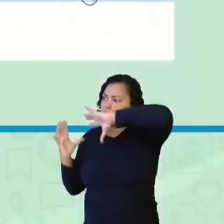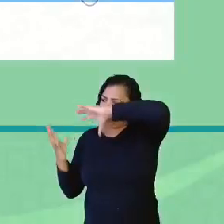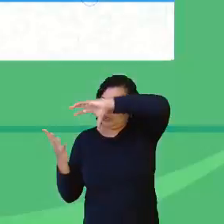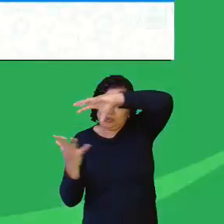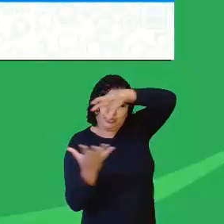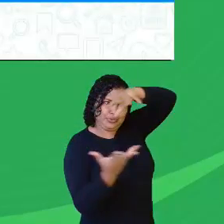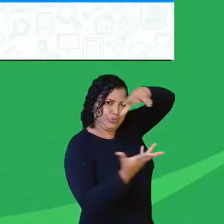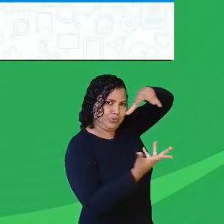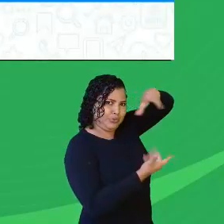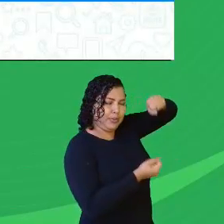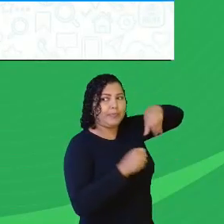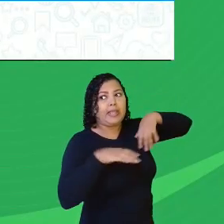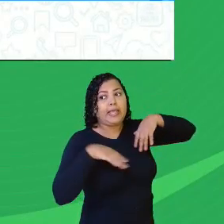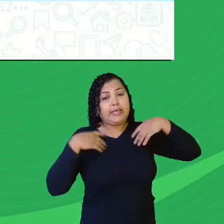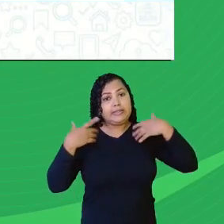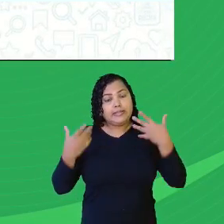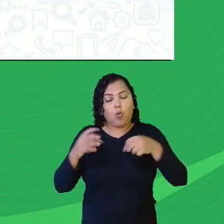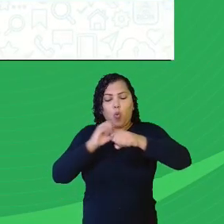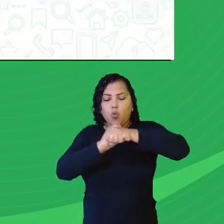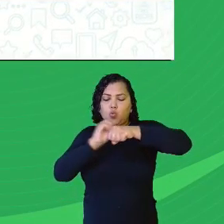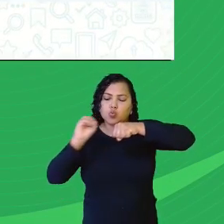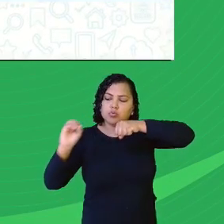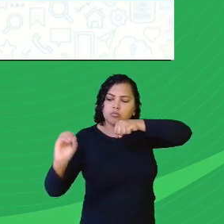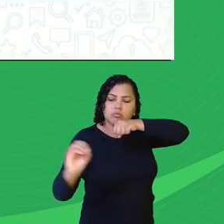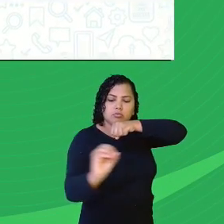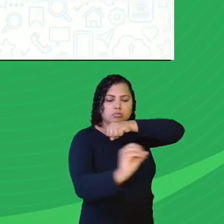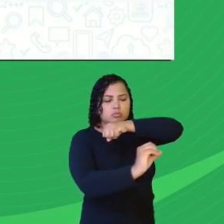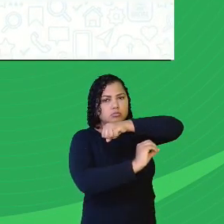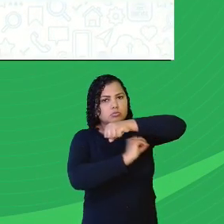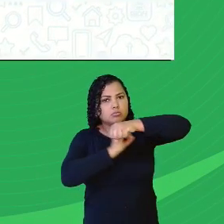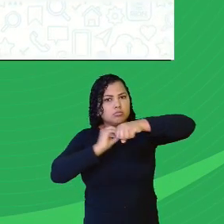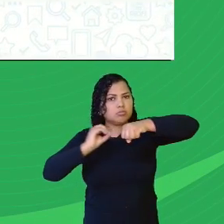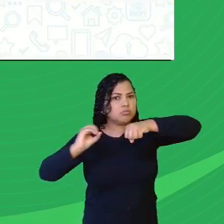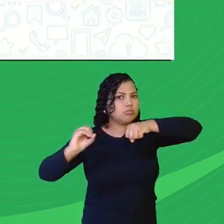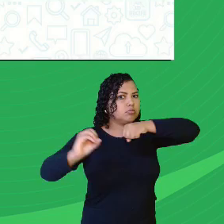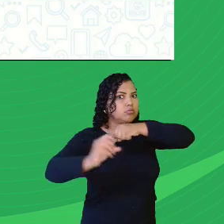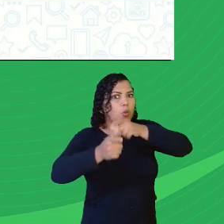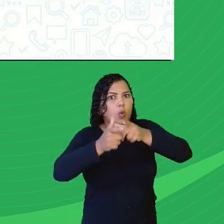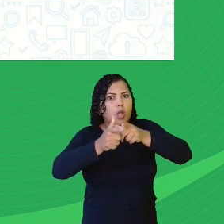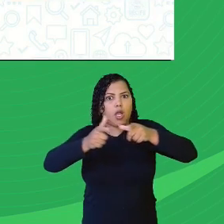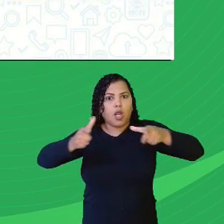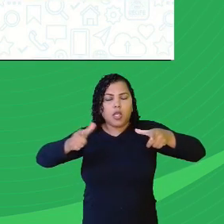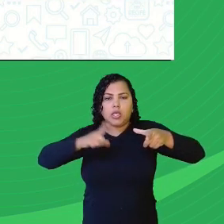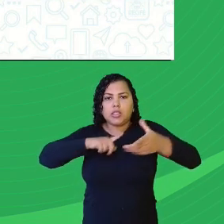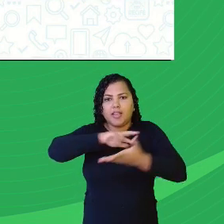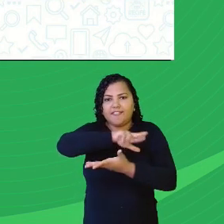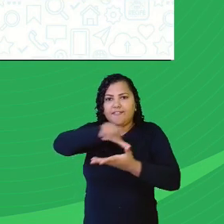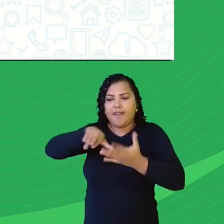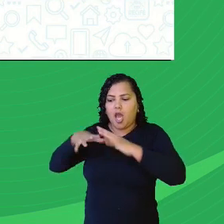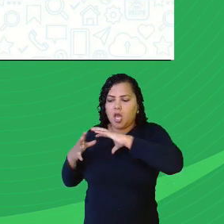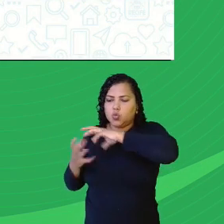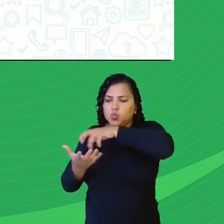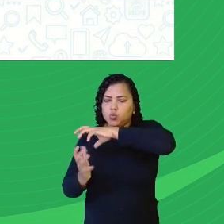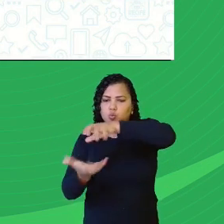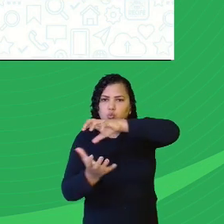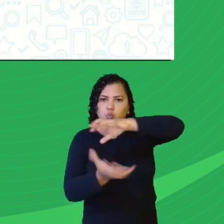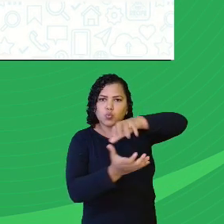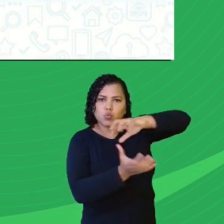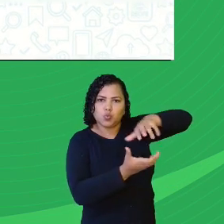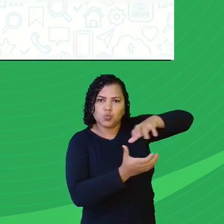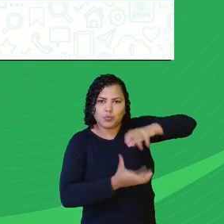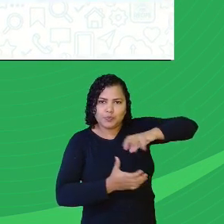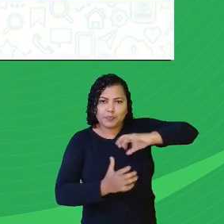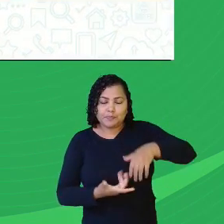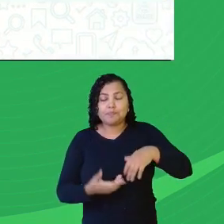vocês que o planeta Terra faz parte do Sistema Solar, que é um grande sistema que compõe o Universo.